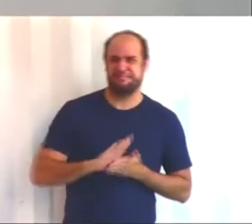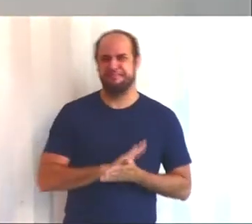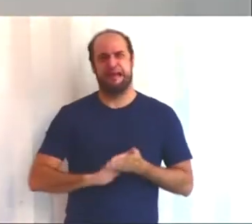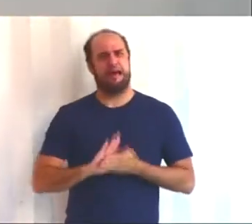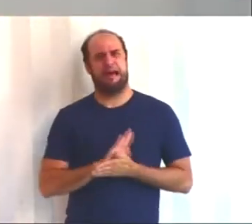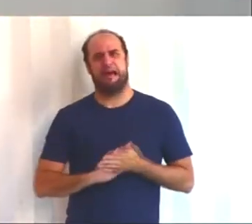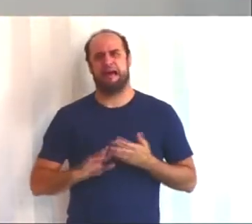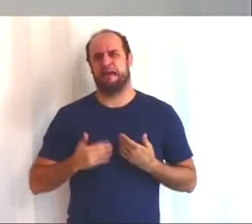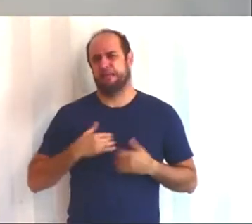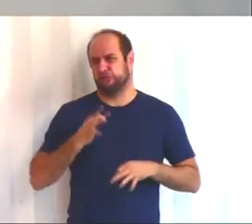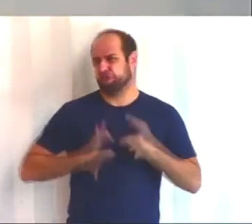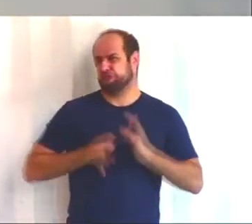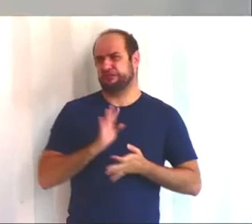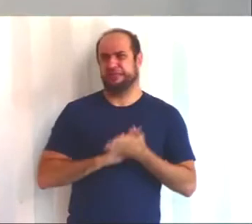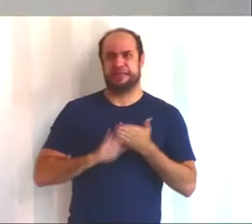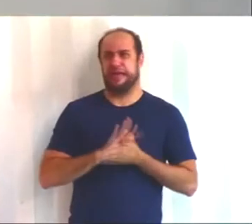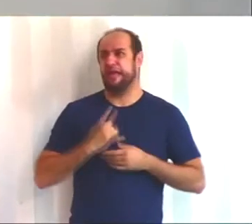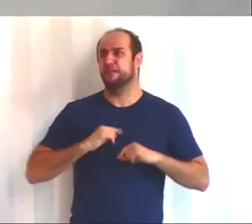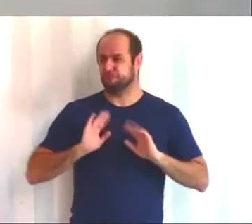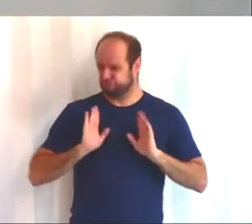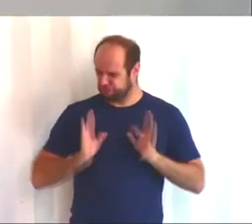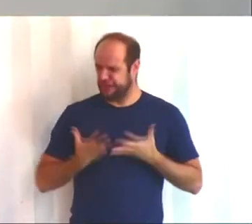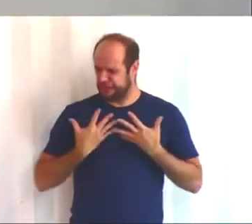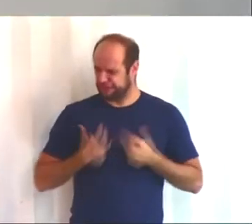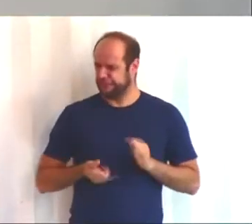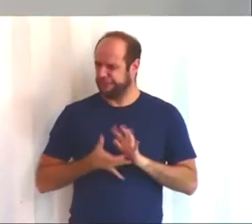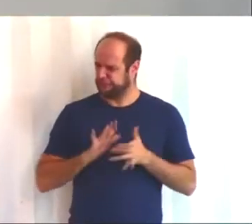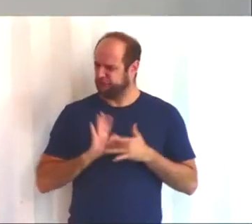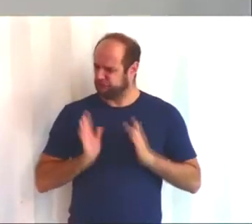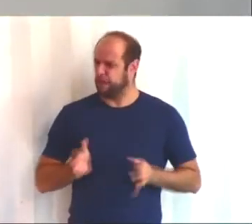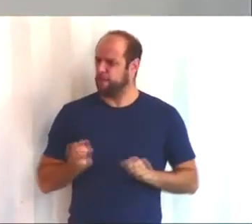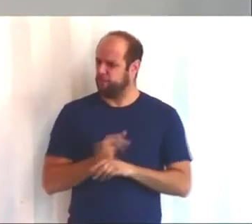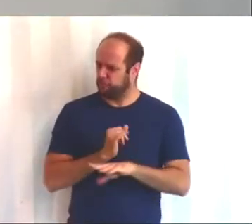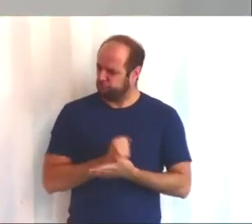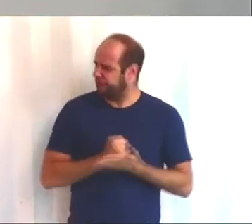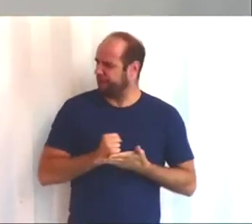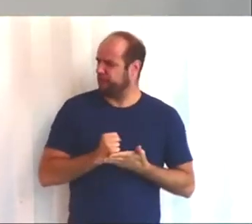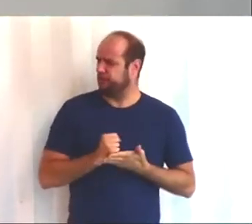pode ser que não, afinal de contas eu já disse que aceito a Jesus.